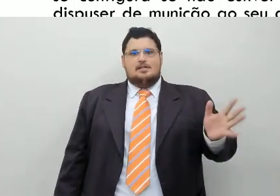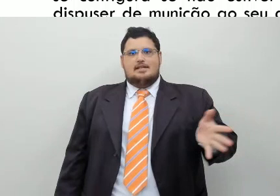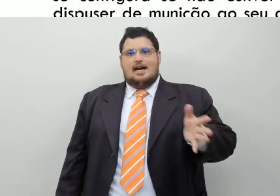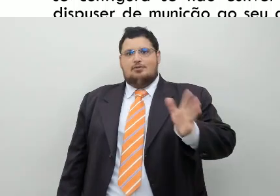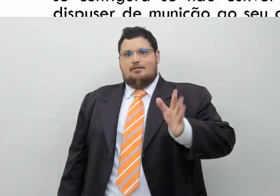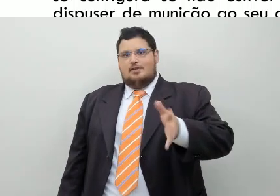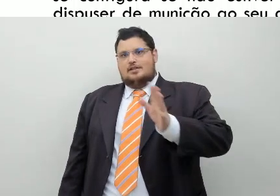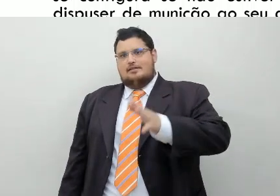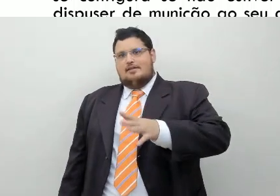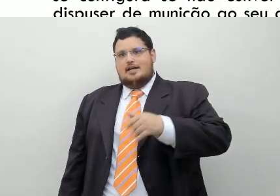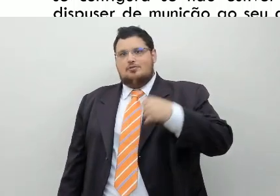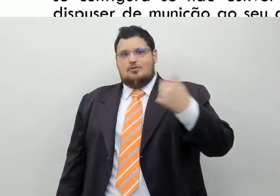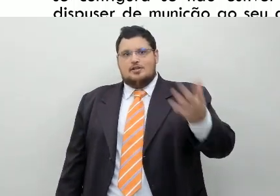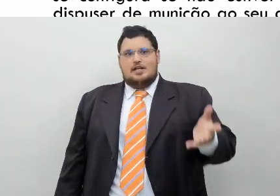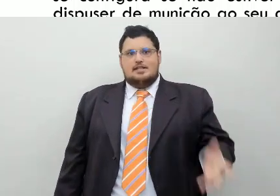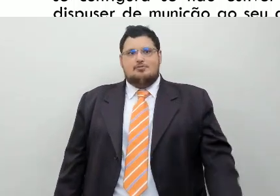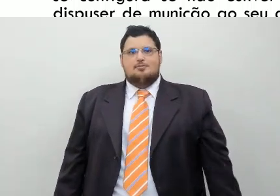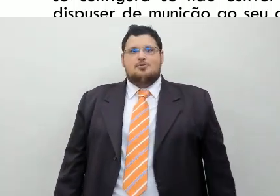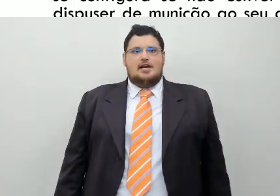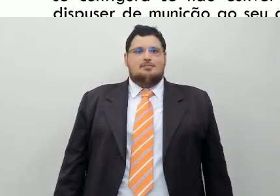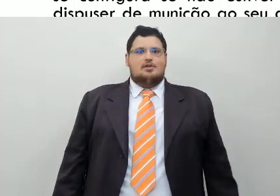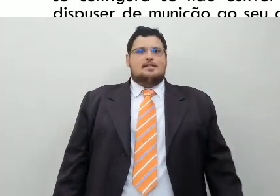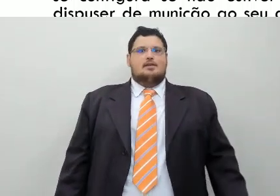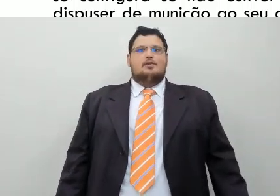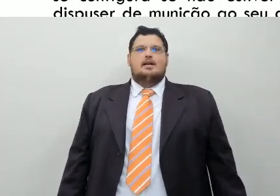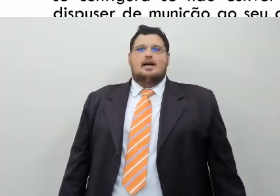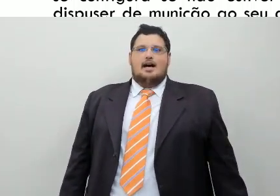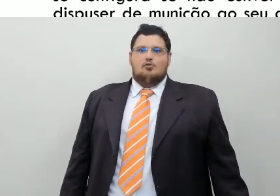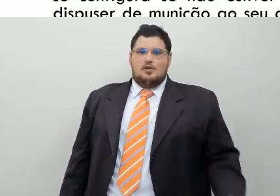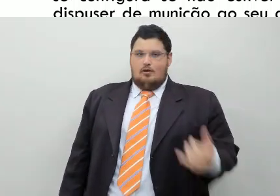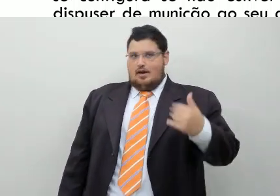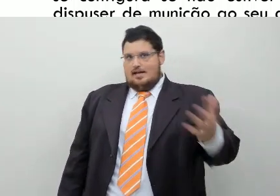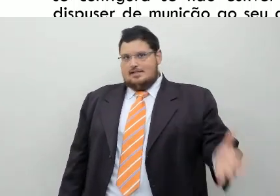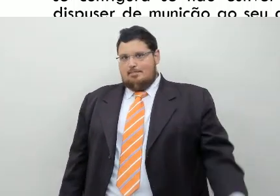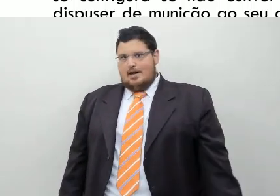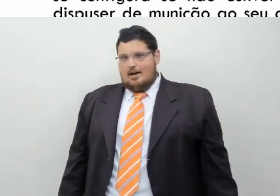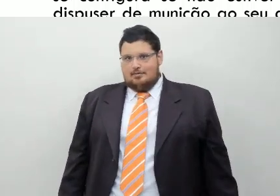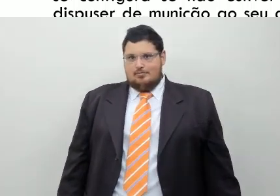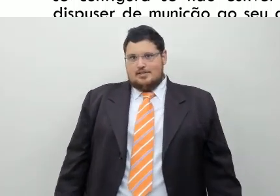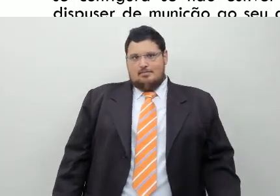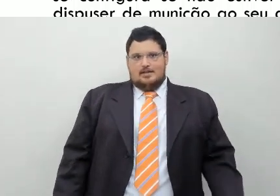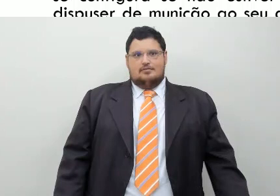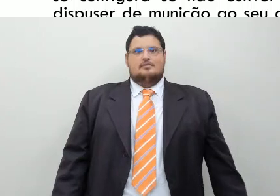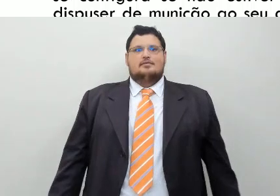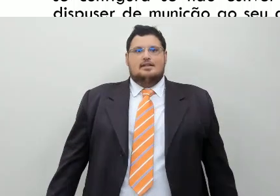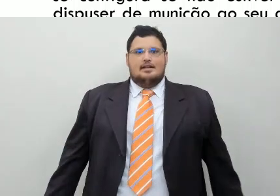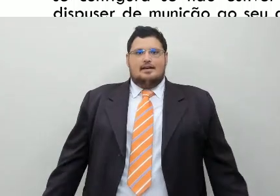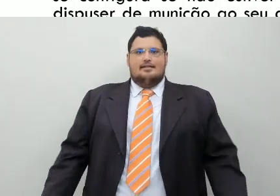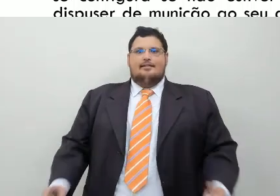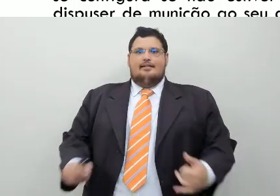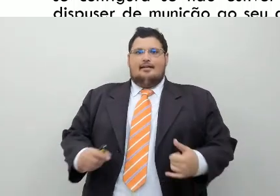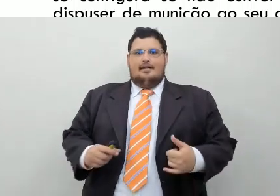estiver municiado o referido artefato ou se o agente não dispuser de munição ao seu alcance para o rápido municiamento,